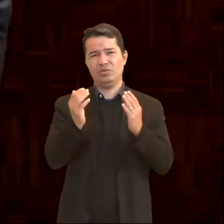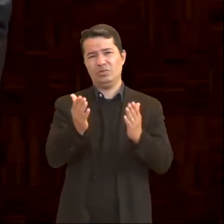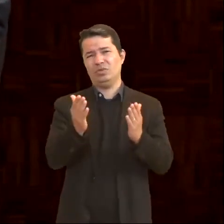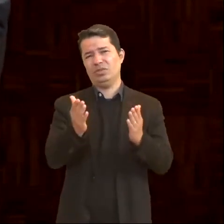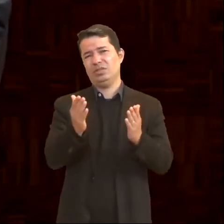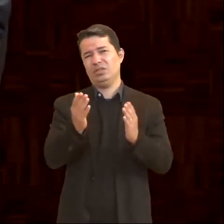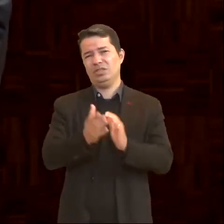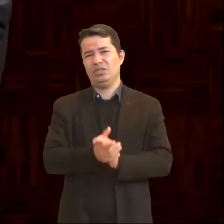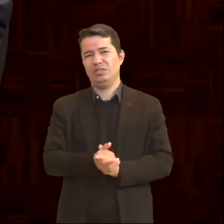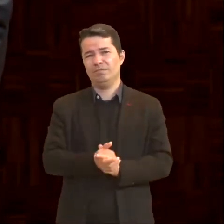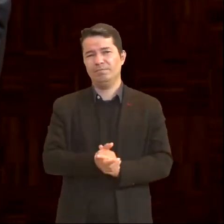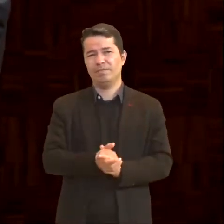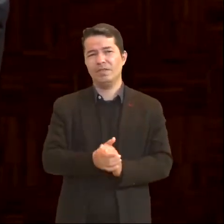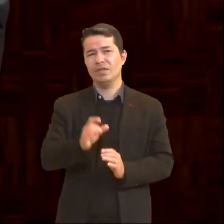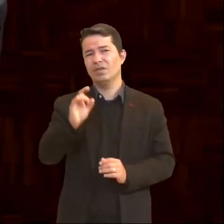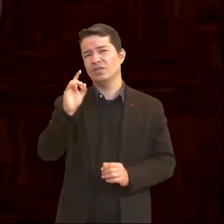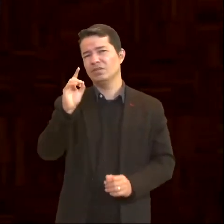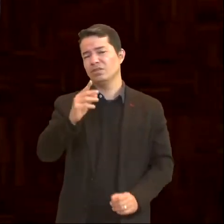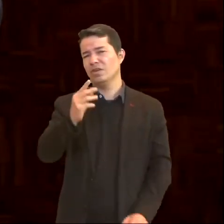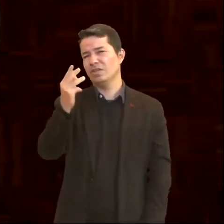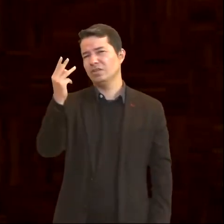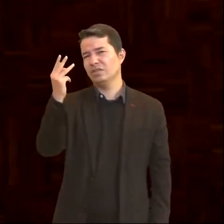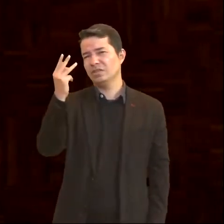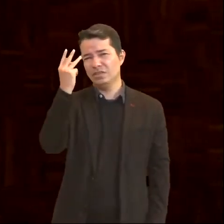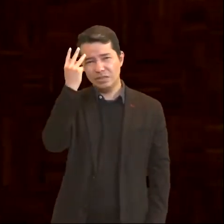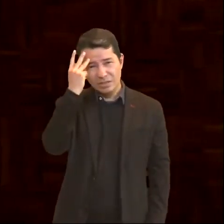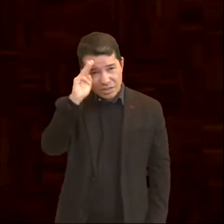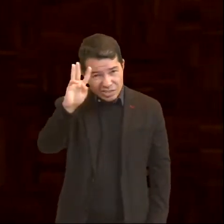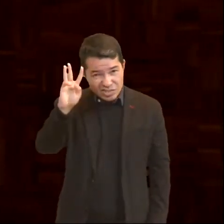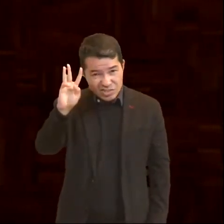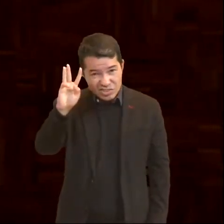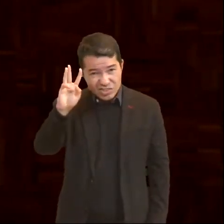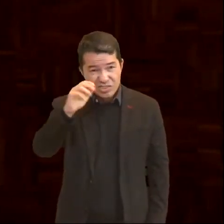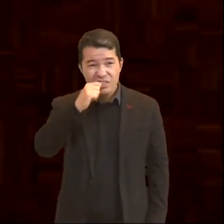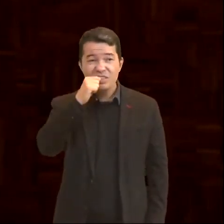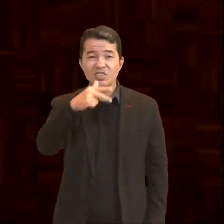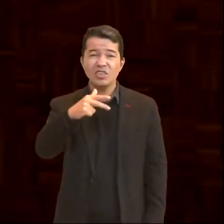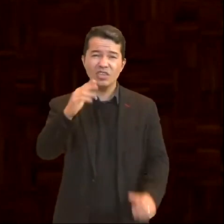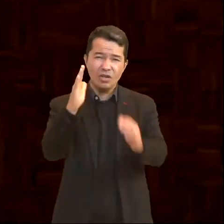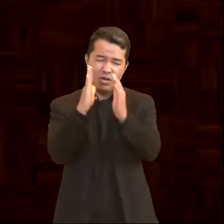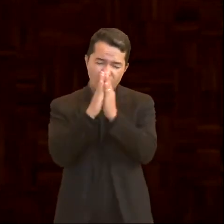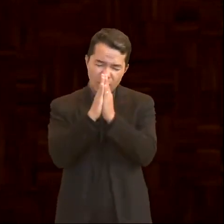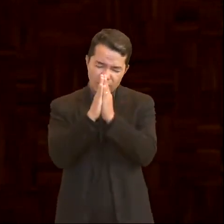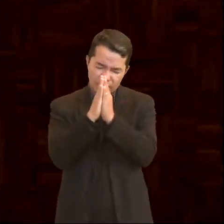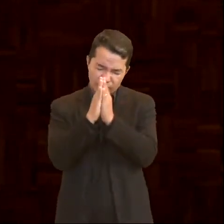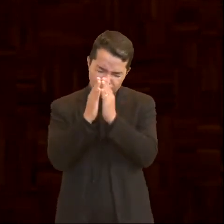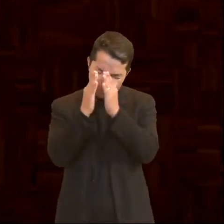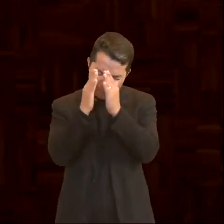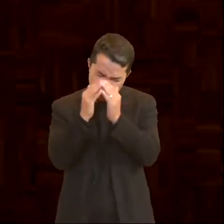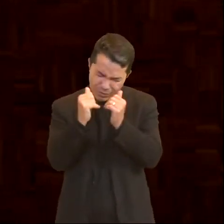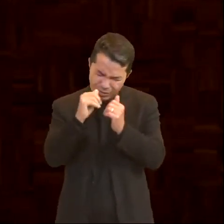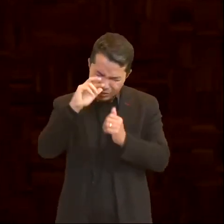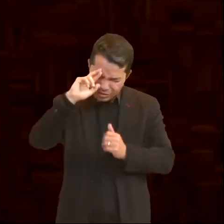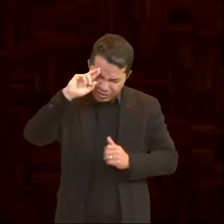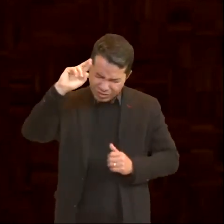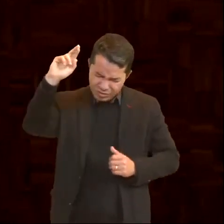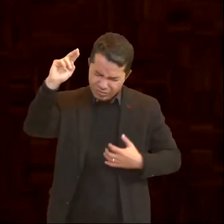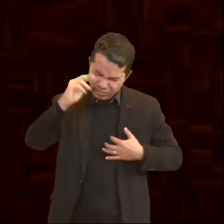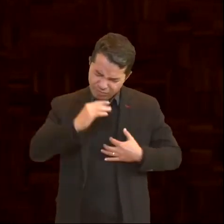Só no terceiro dia, ele vai orar ao Senhor e pedir, Senhor, tenha misericórdia de